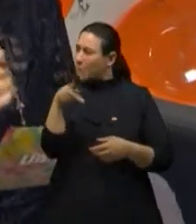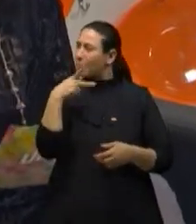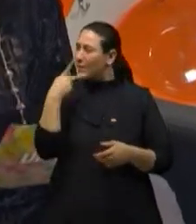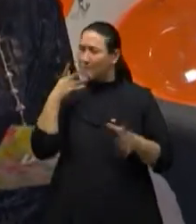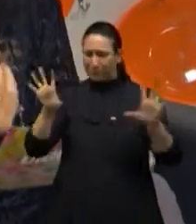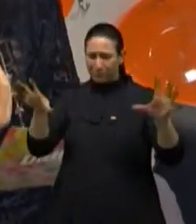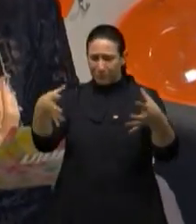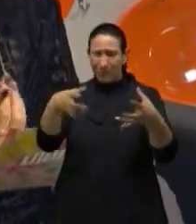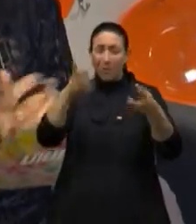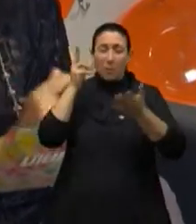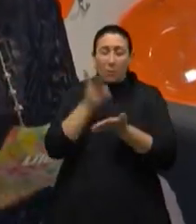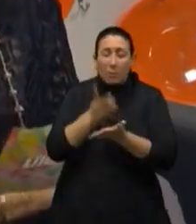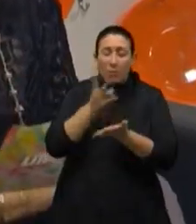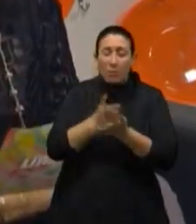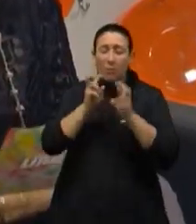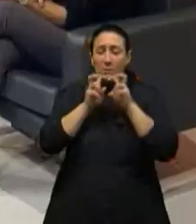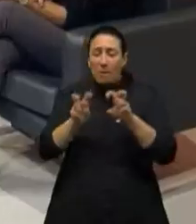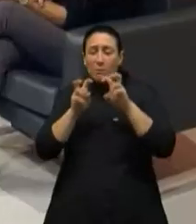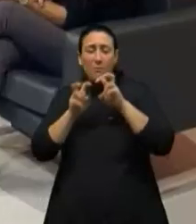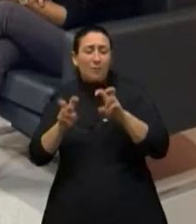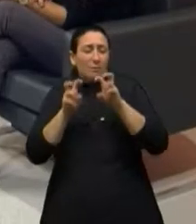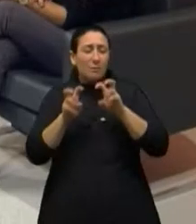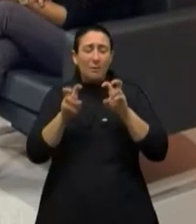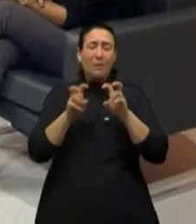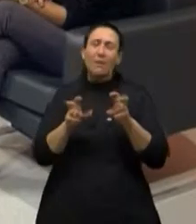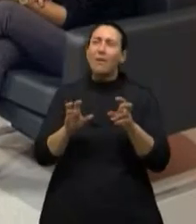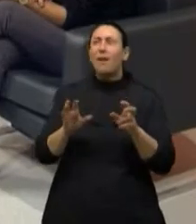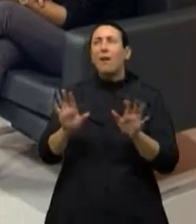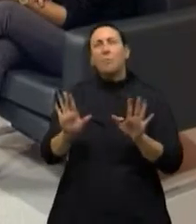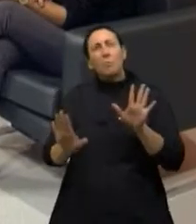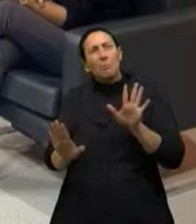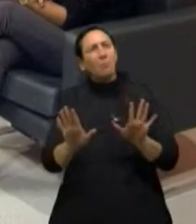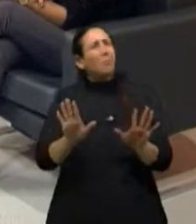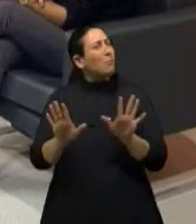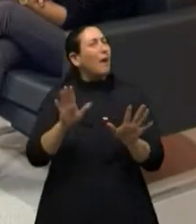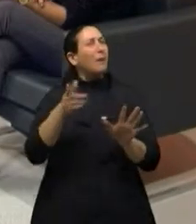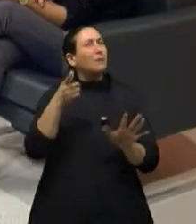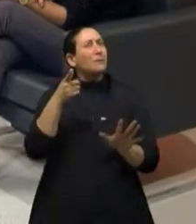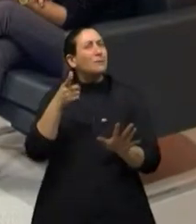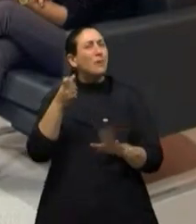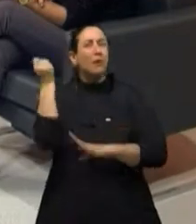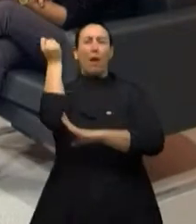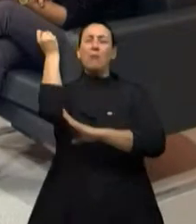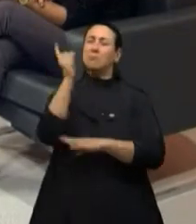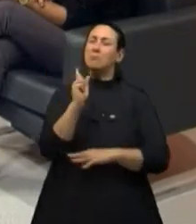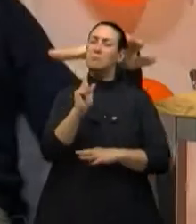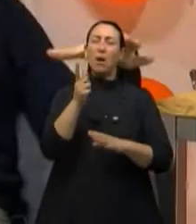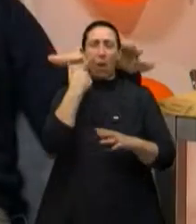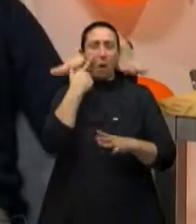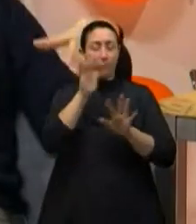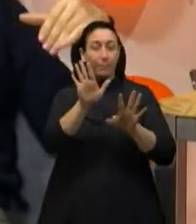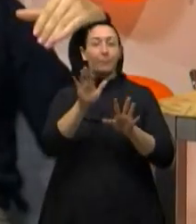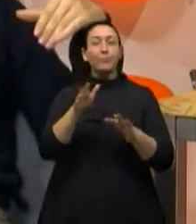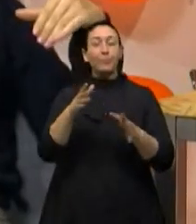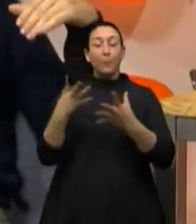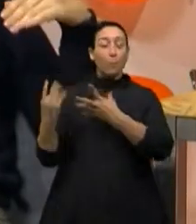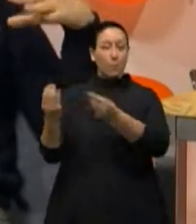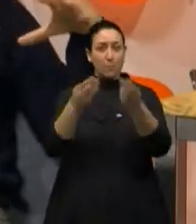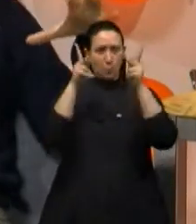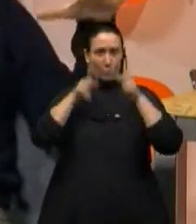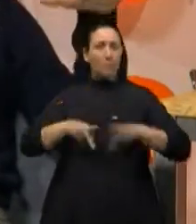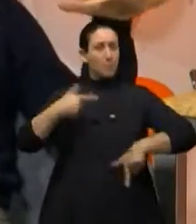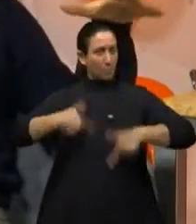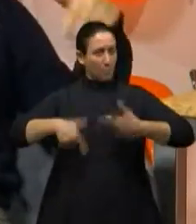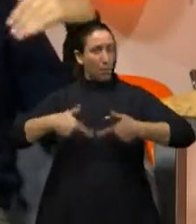aula essa permanência de barulho Tá mas ela não é tão intensa por exemplo os trabalhadores hoje né ã eles